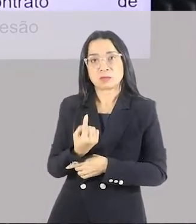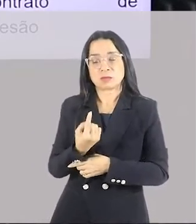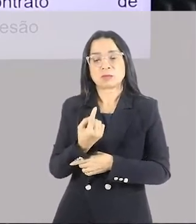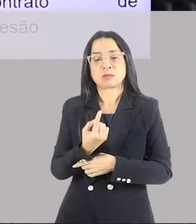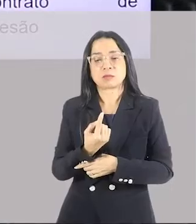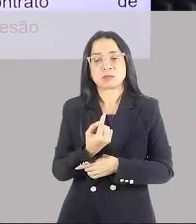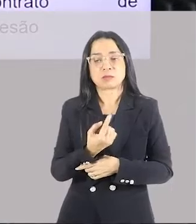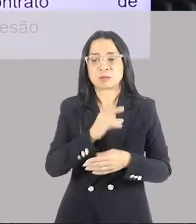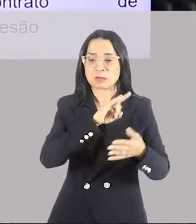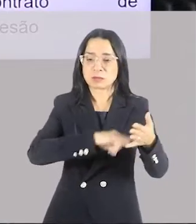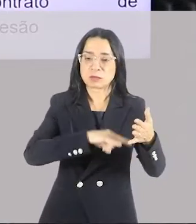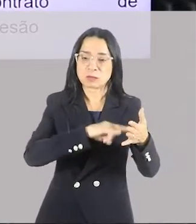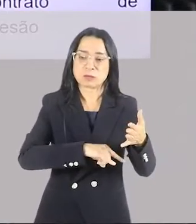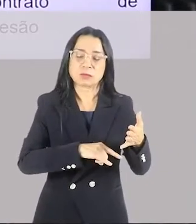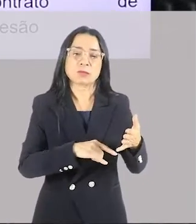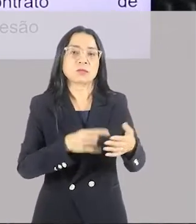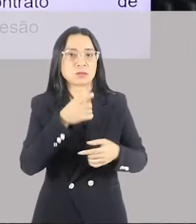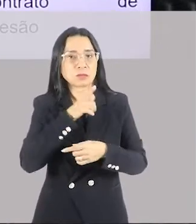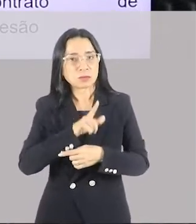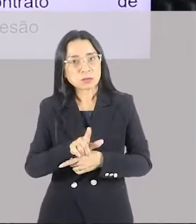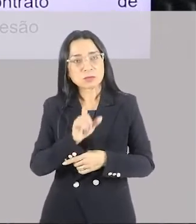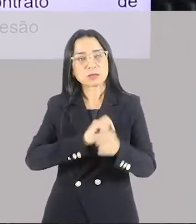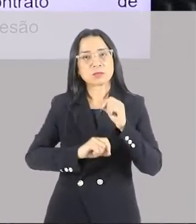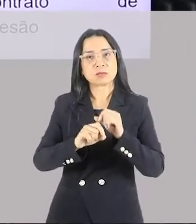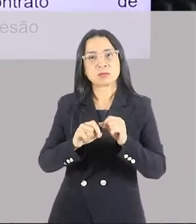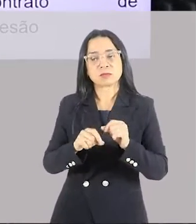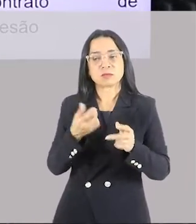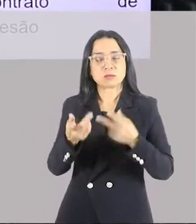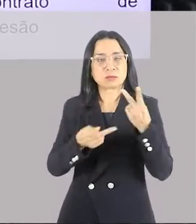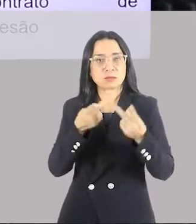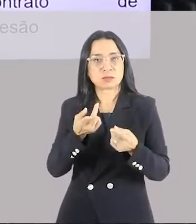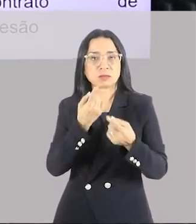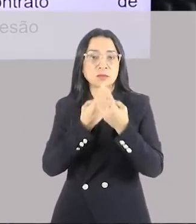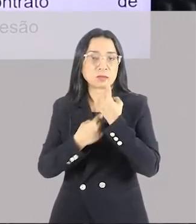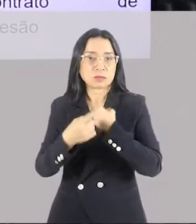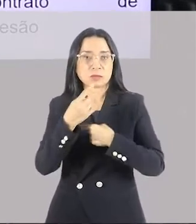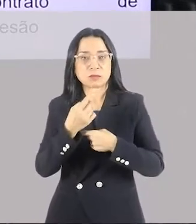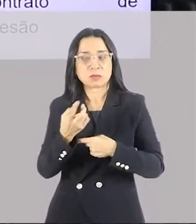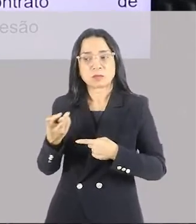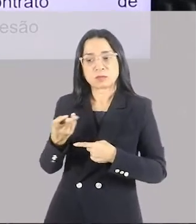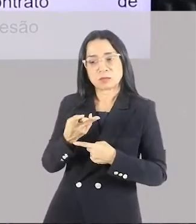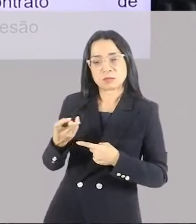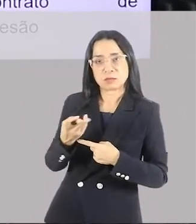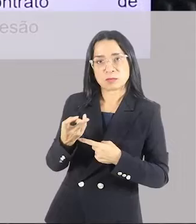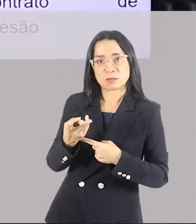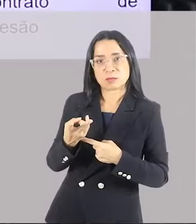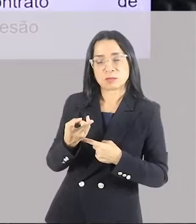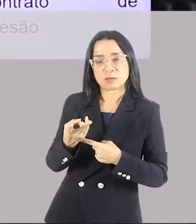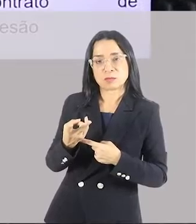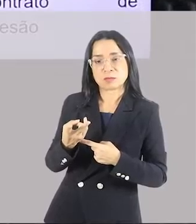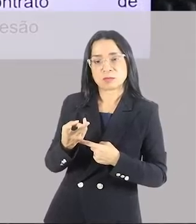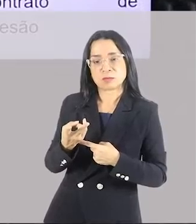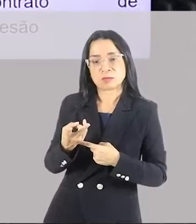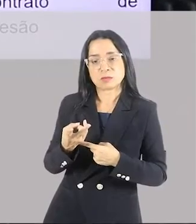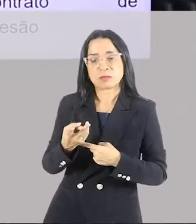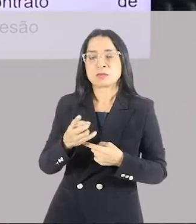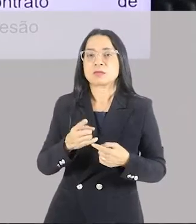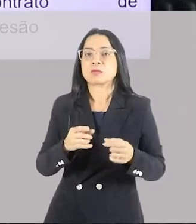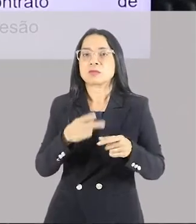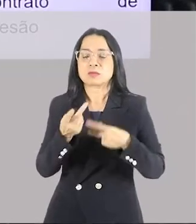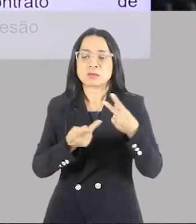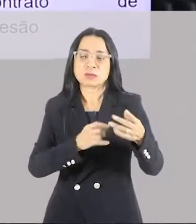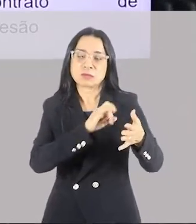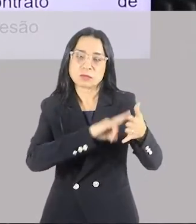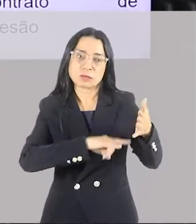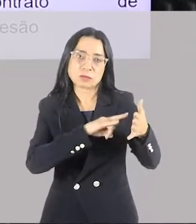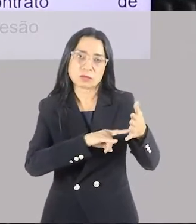contrato. Novamente, se eu falo de contrato, eu falo de vontade de duas partes. Eu falo de um contrato que é